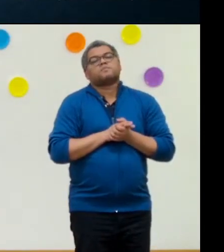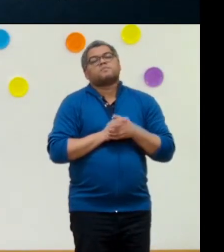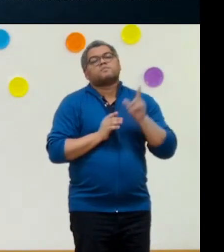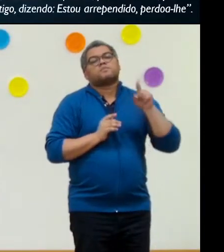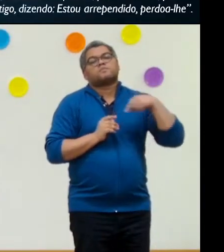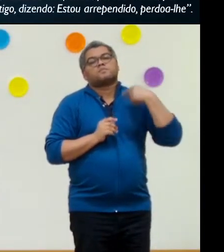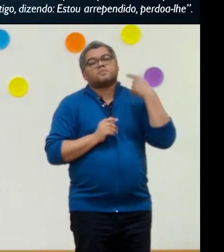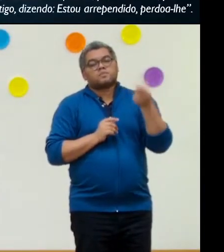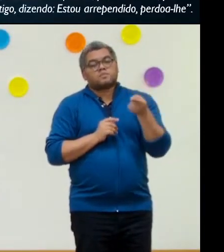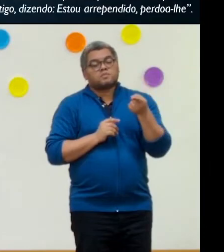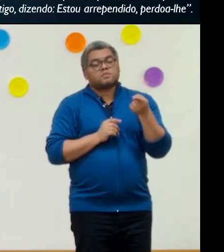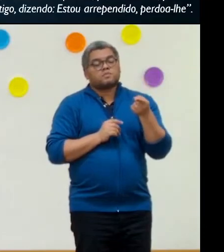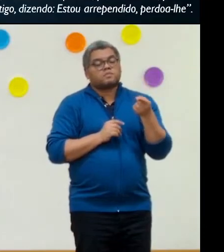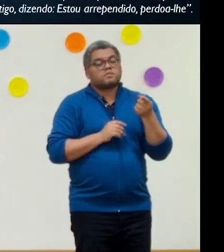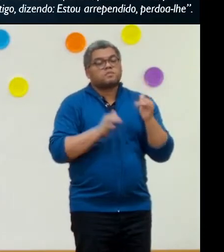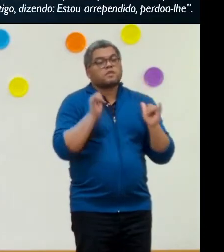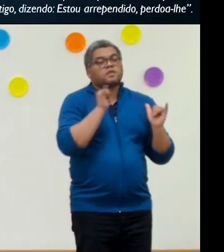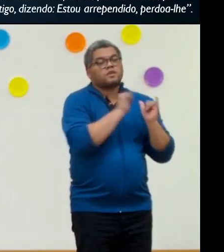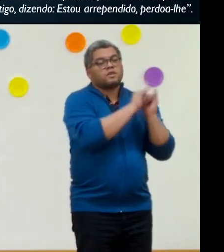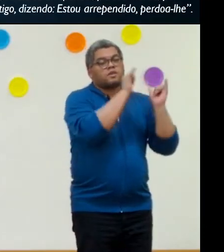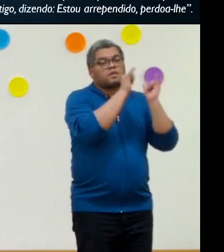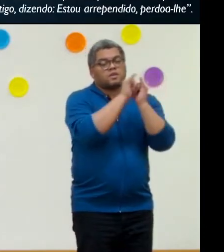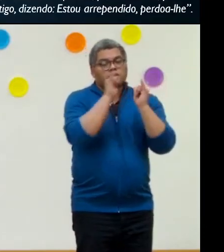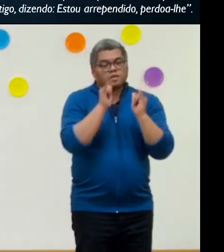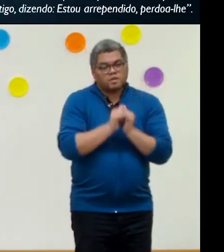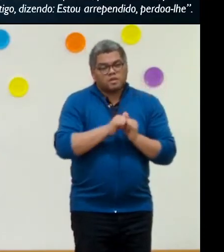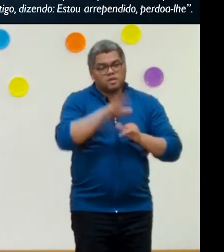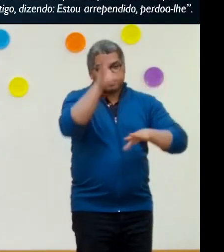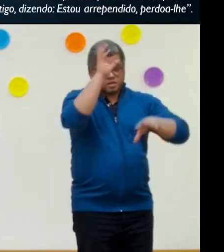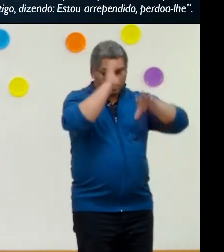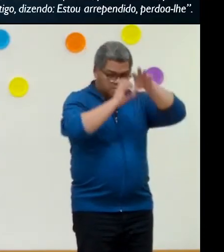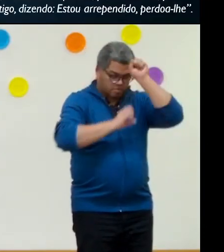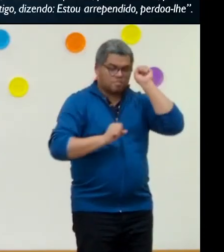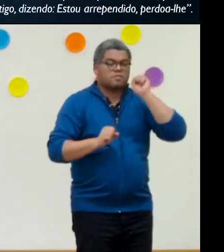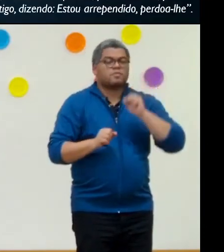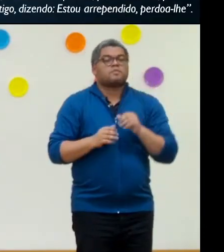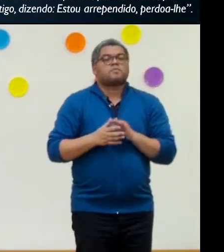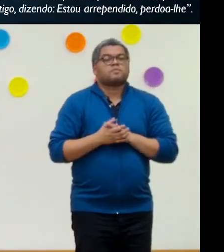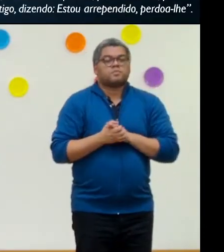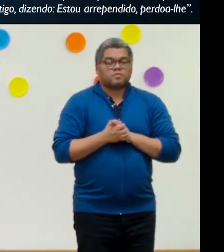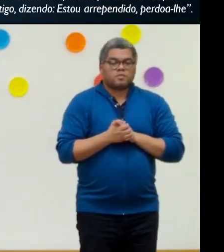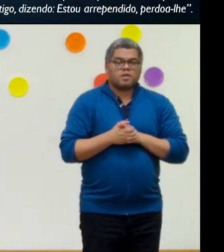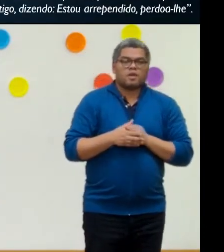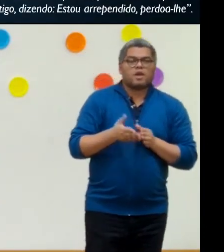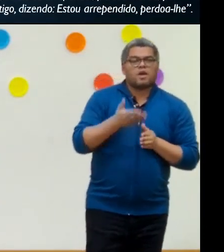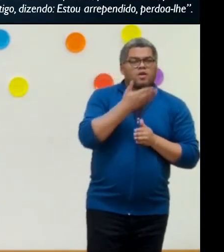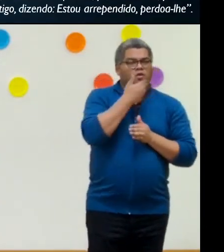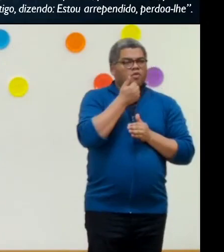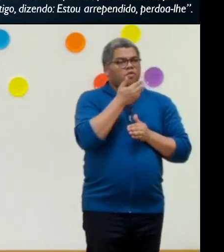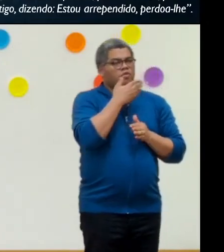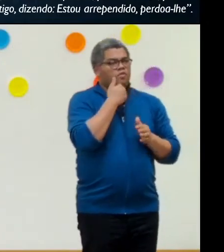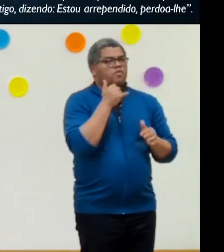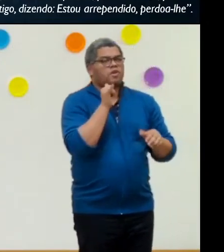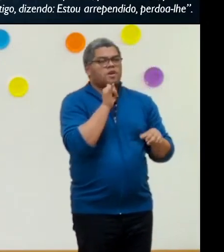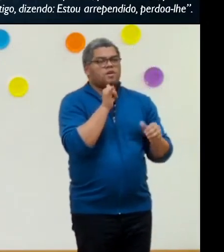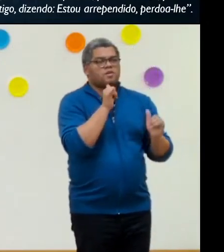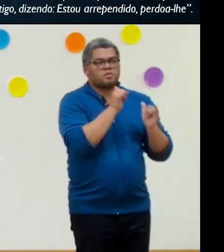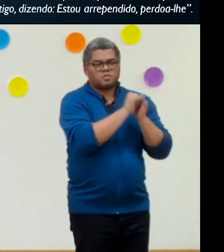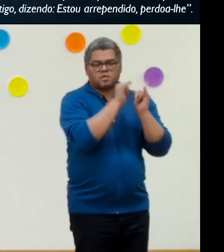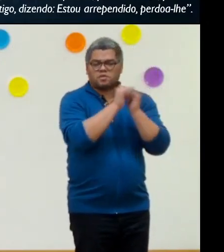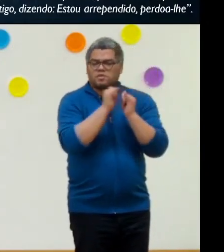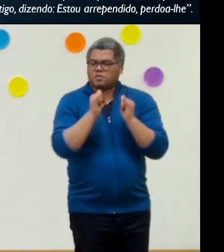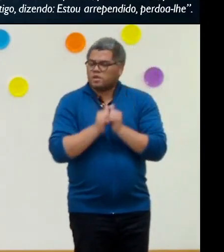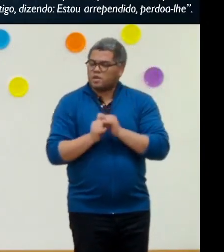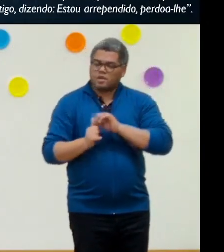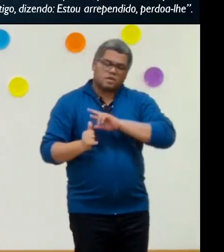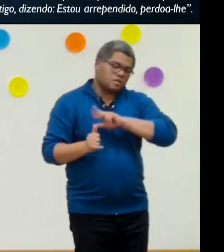Próximo, aprenda a perdoar. Essa é a lição mais difícil, se o cônjuge cometeu isso. Pessoal, não é fácil perdoar alguém que cometeu adultério contra